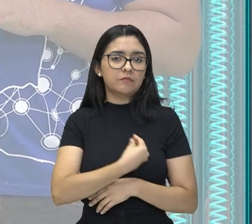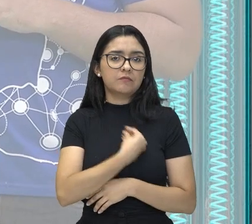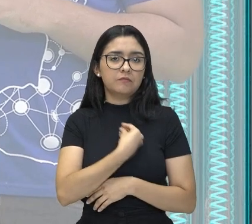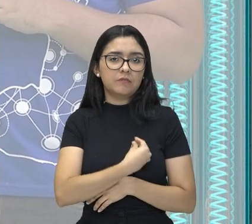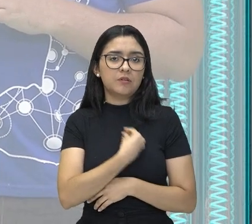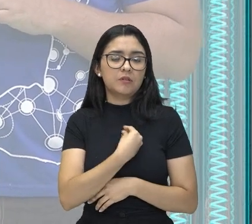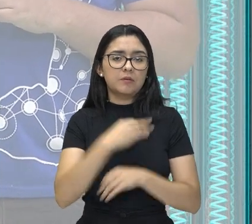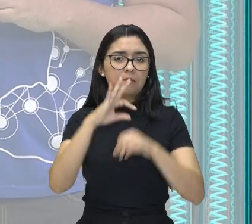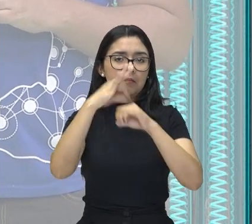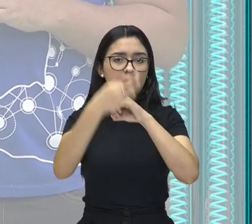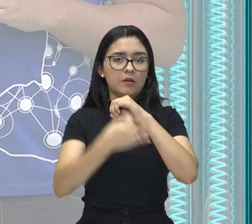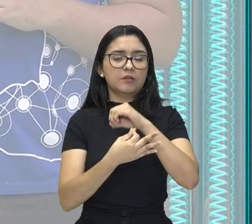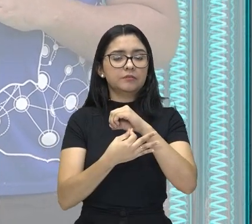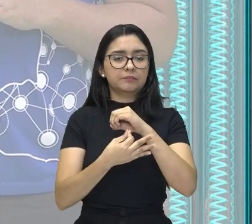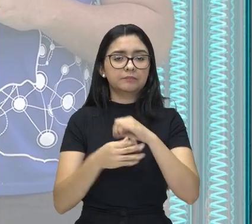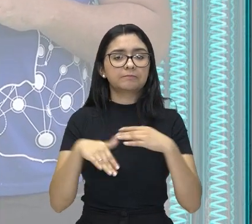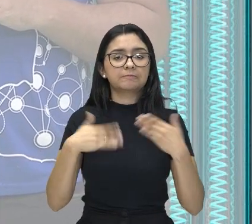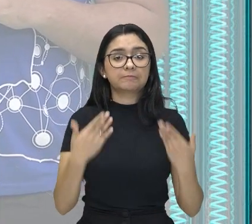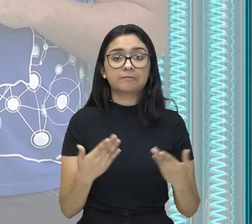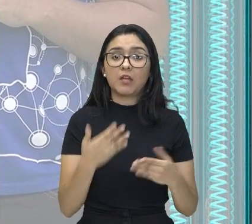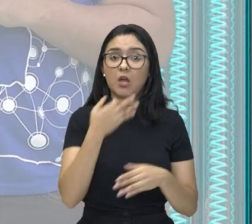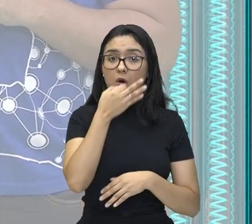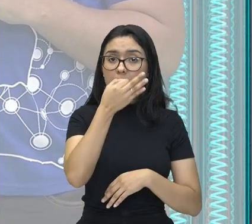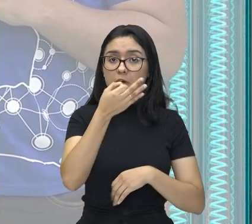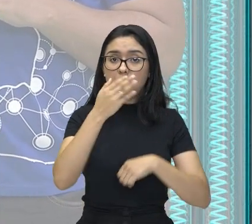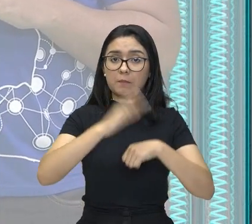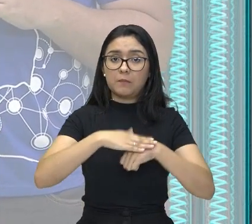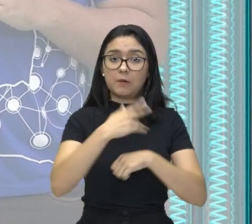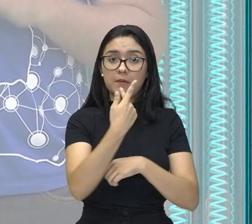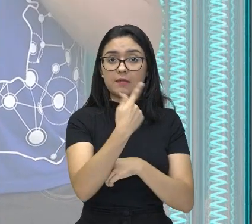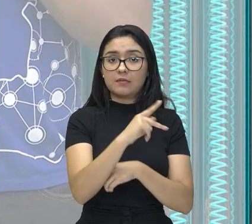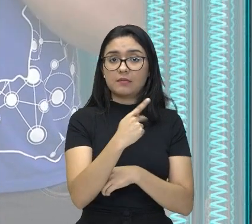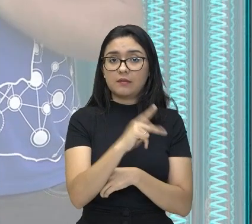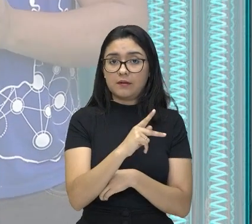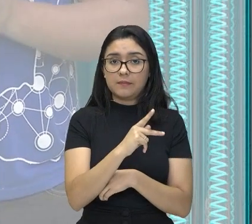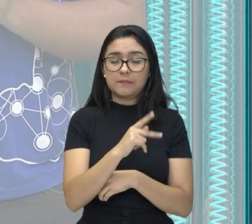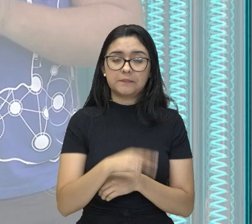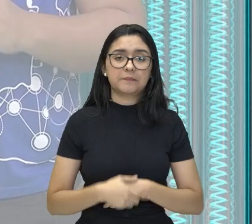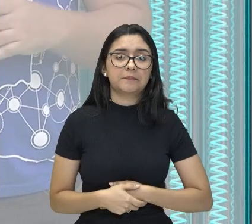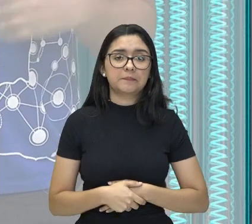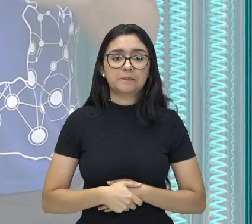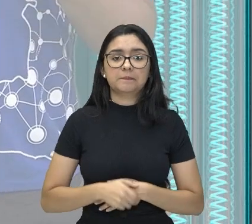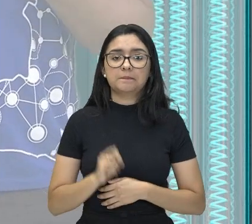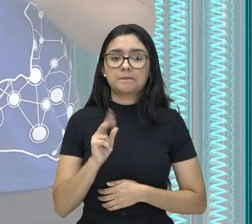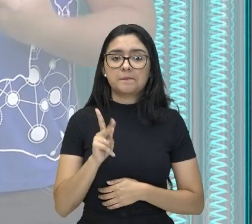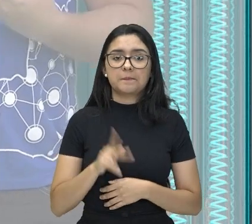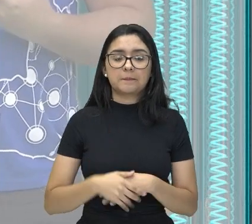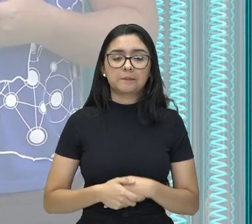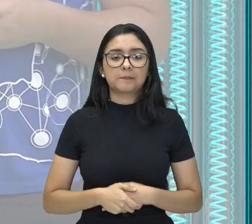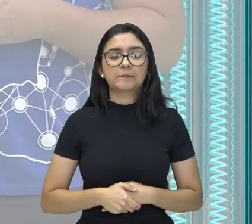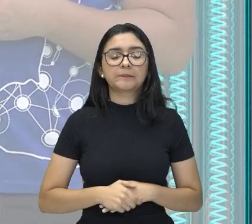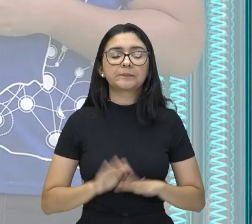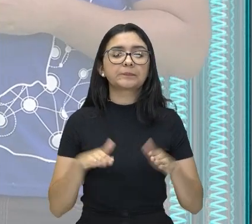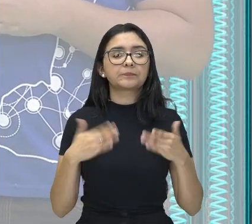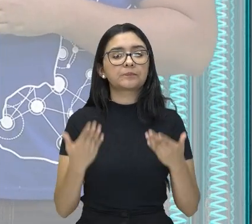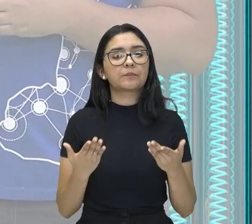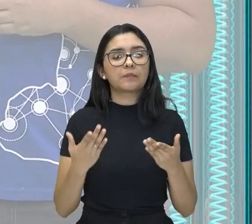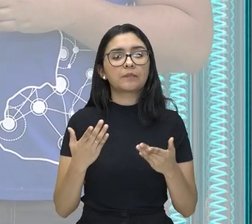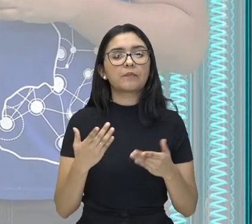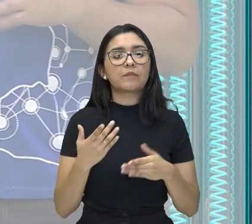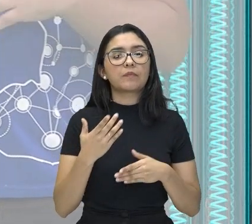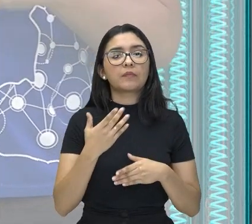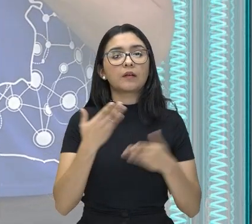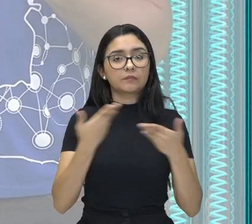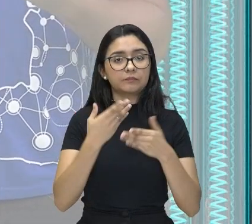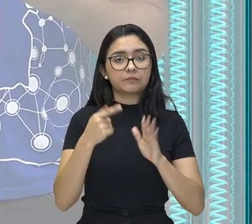realidade. Então, percebam que esse é o ponto de vista dele, é isso que ele expõe. Ok? Agora, diante desse ponto de